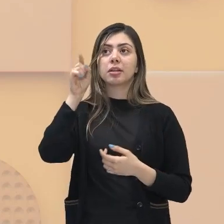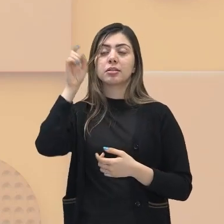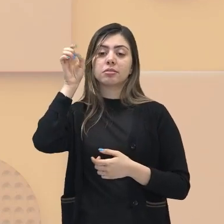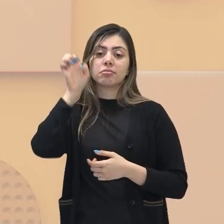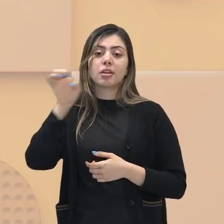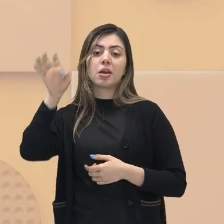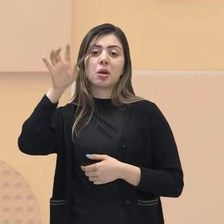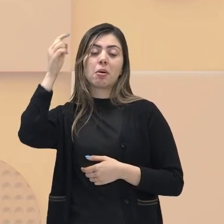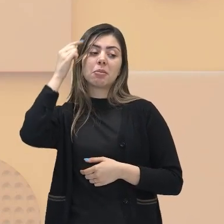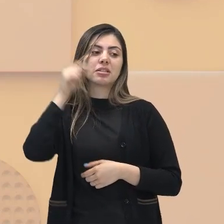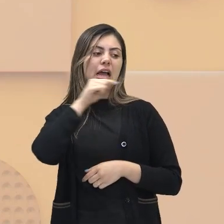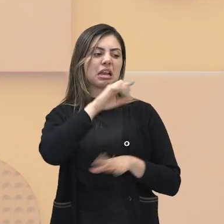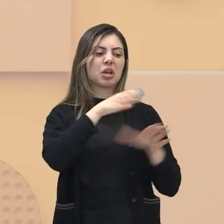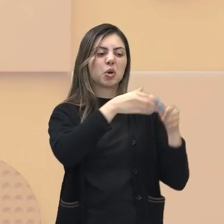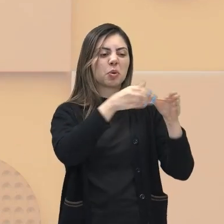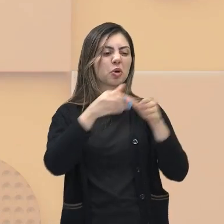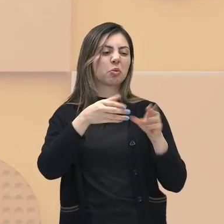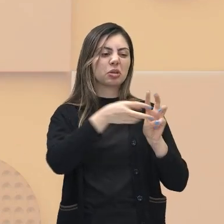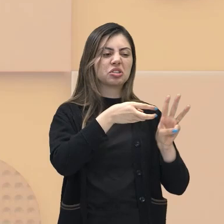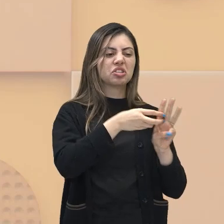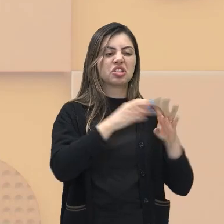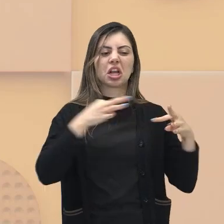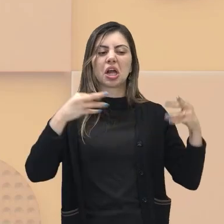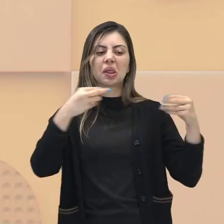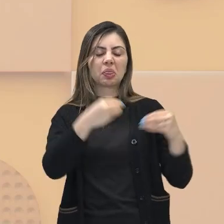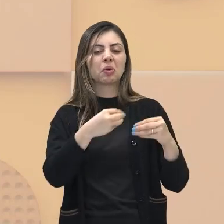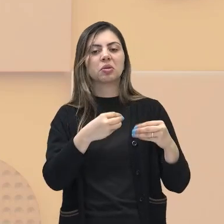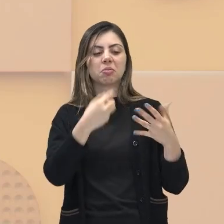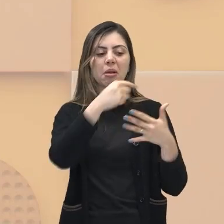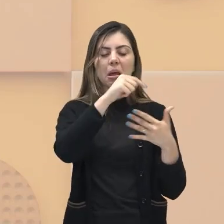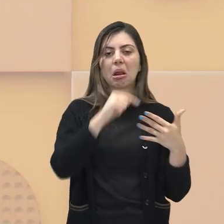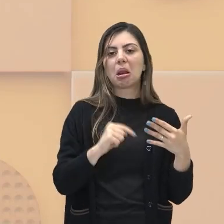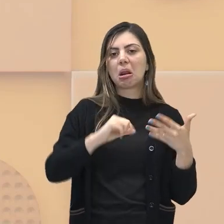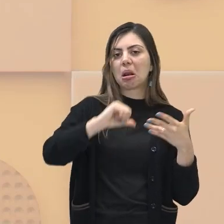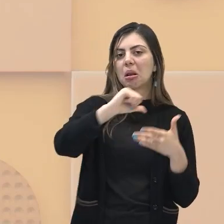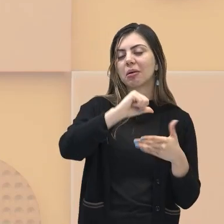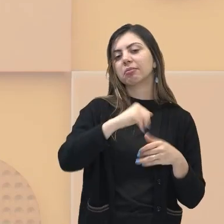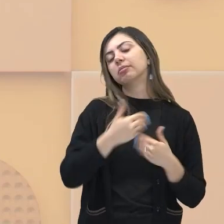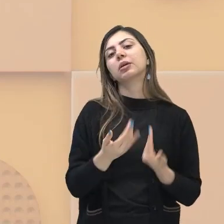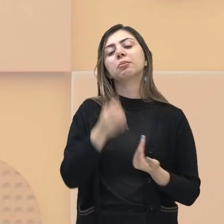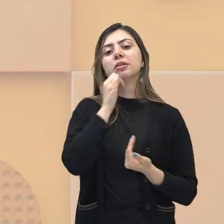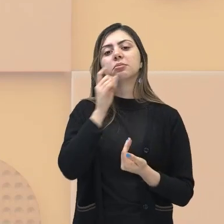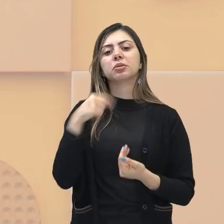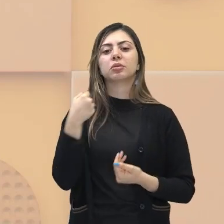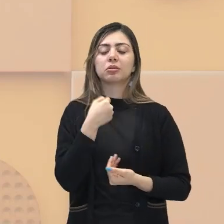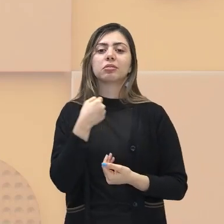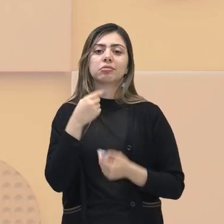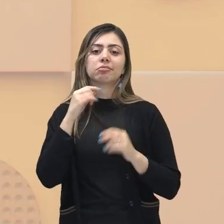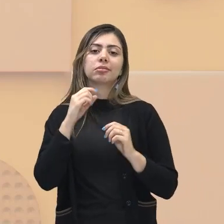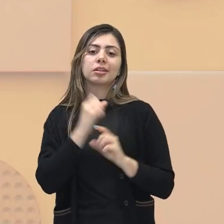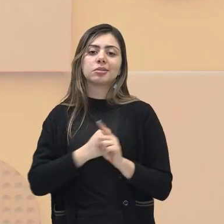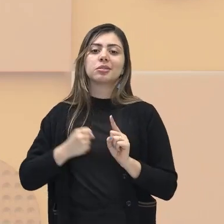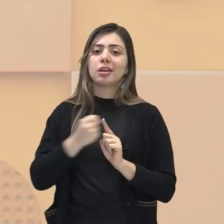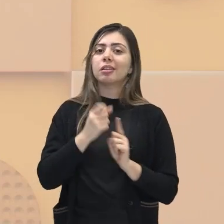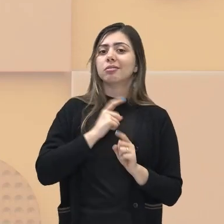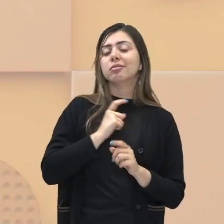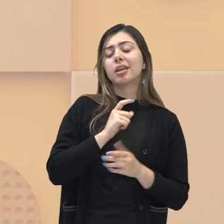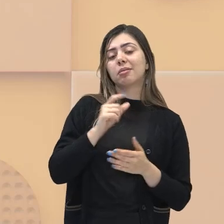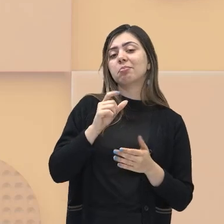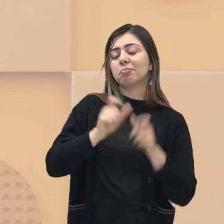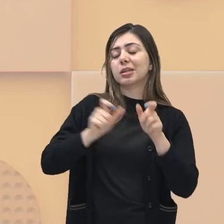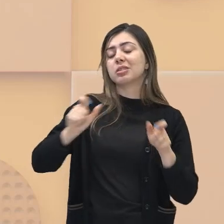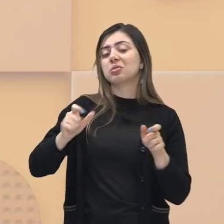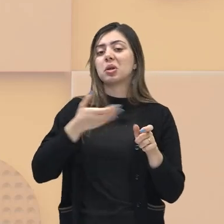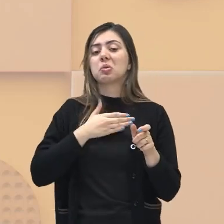para todo o grupo de indígena. Como se, por exemplo, na nossa sociedade nós não tivéssemos pessoas que também não gostam de trabalhar, que não